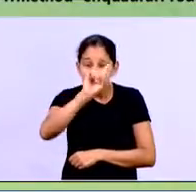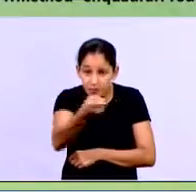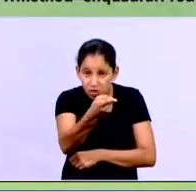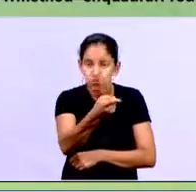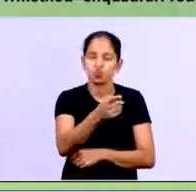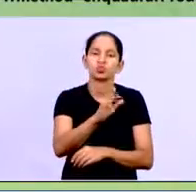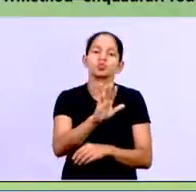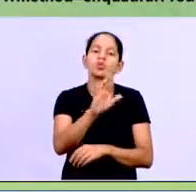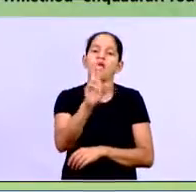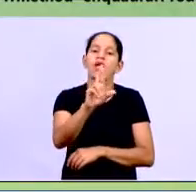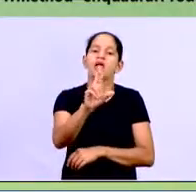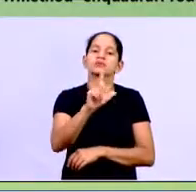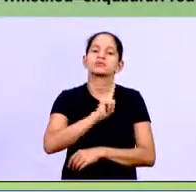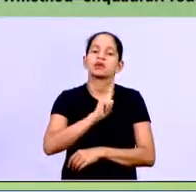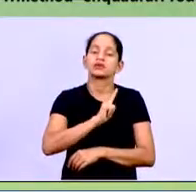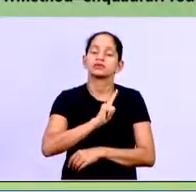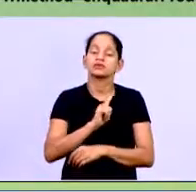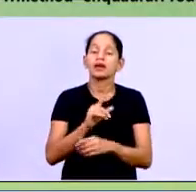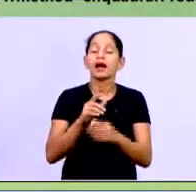em 360